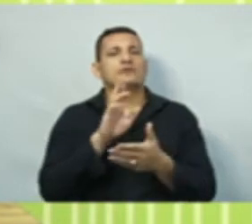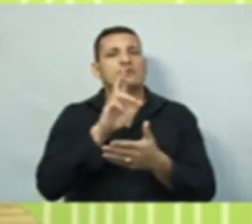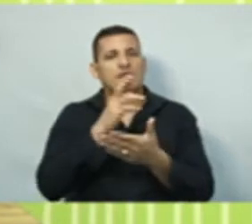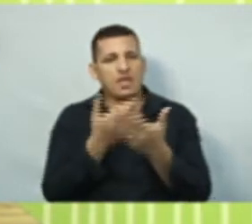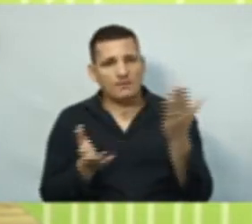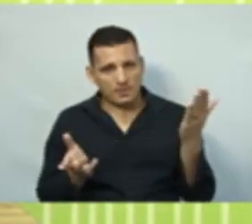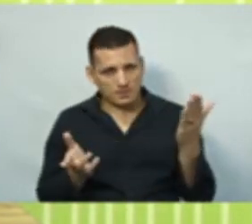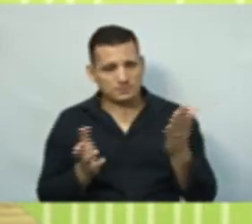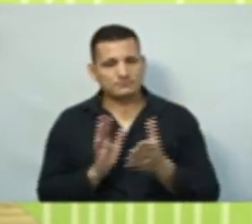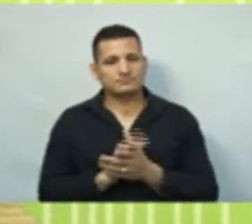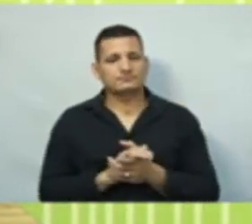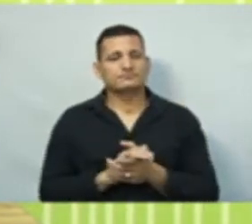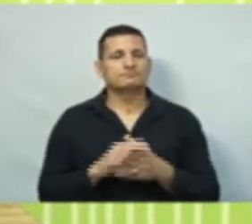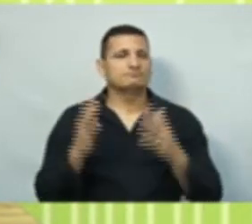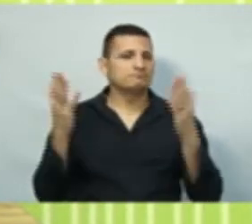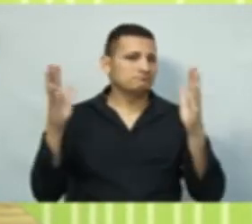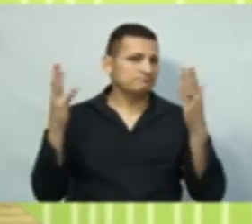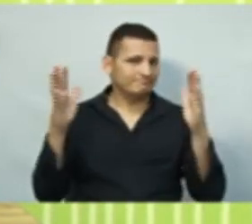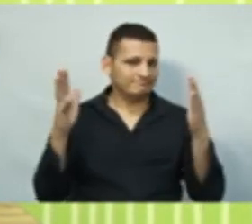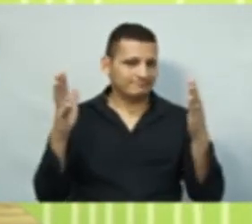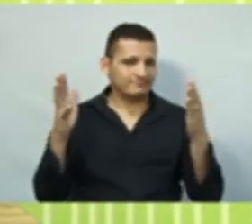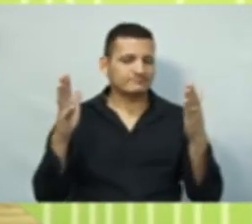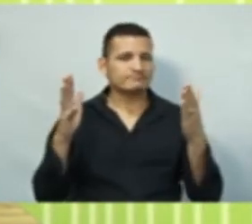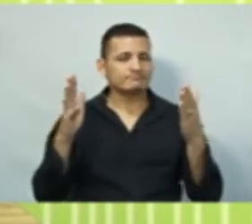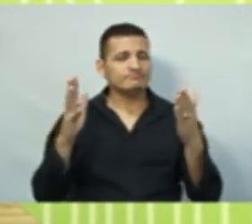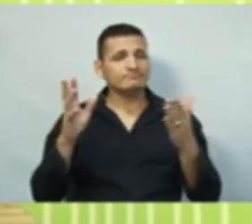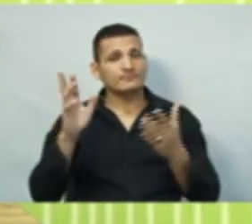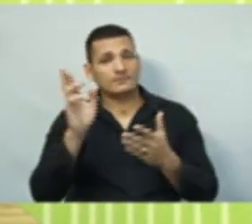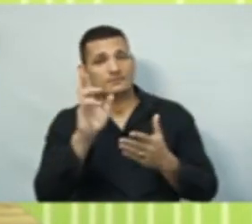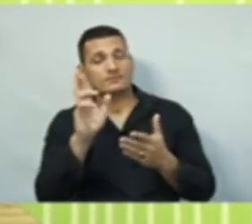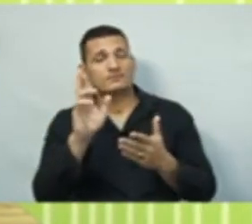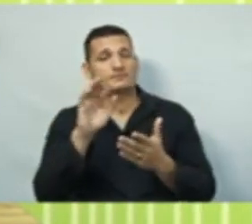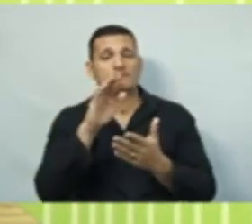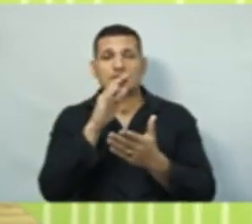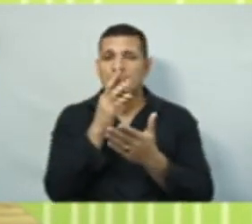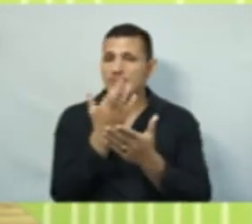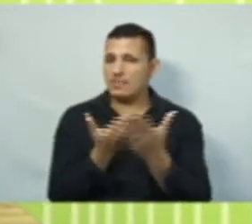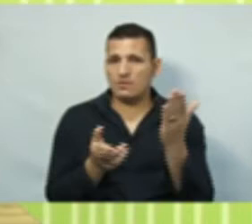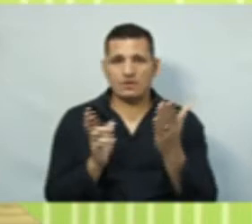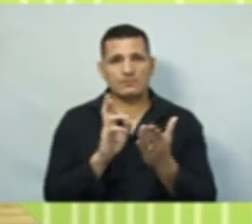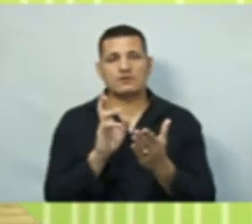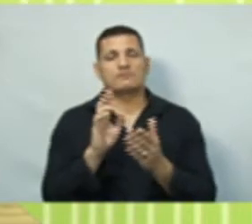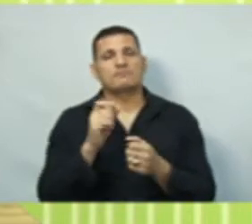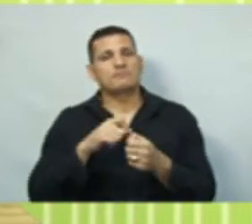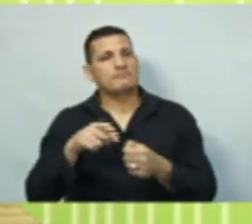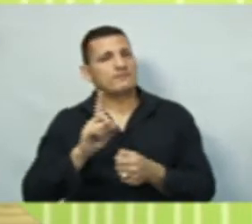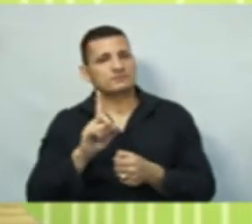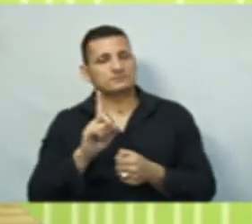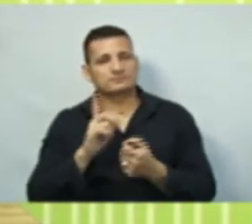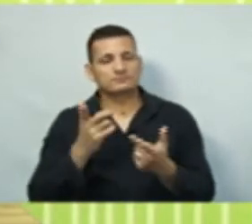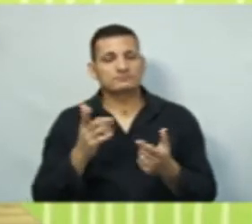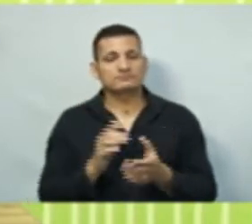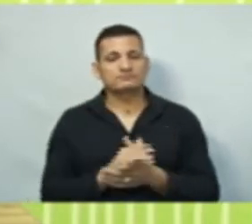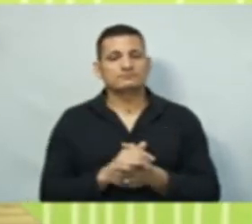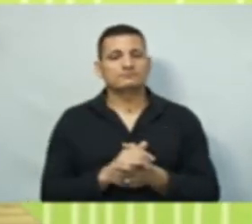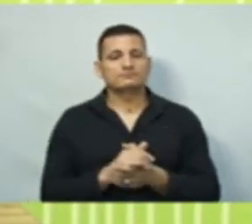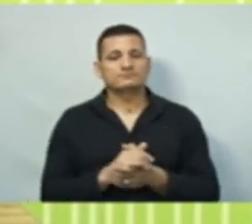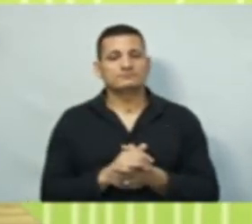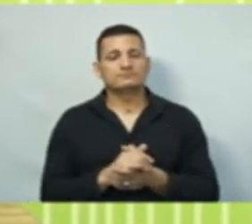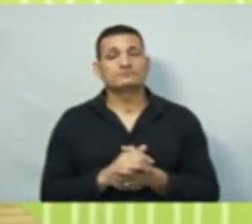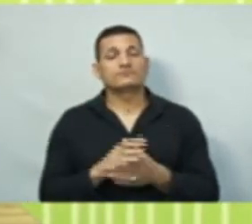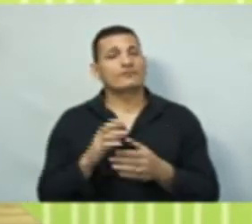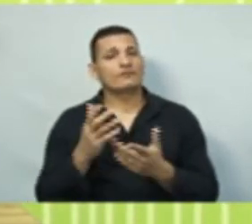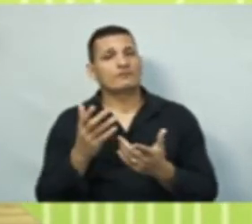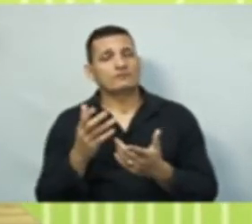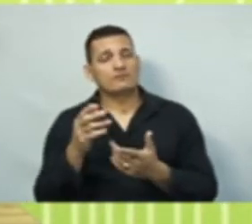de hoje. Parabéns para aqueles que não precisam fazer a recuperação e para aquele